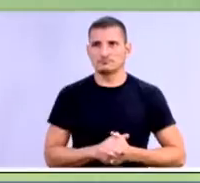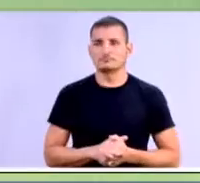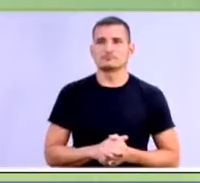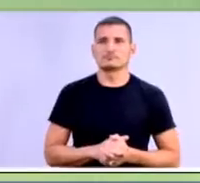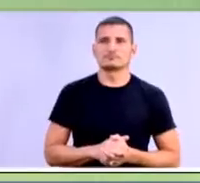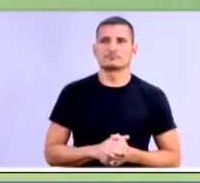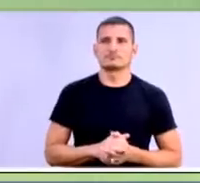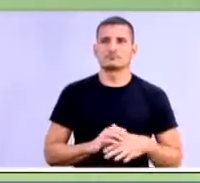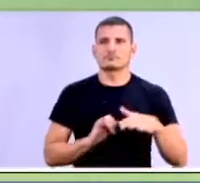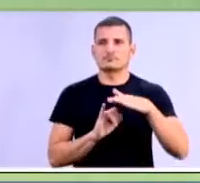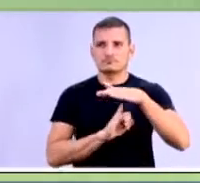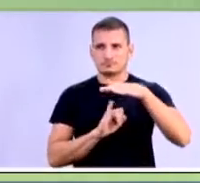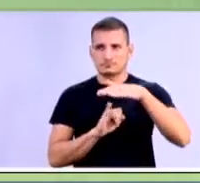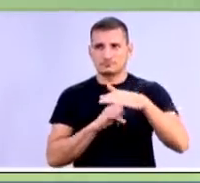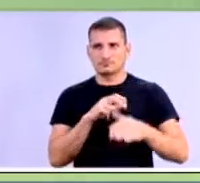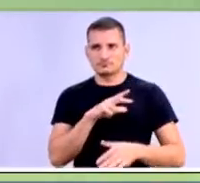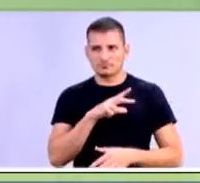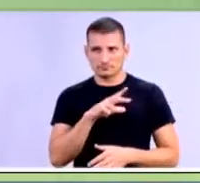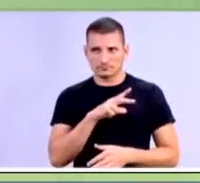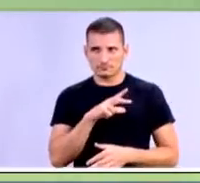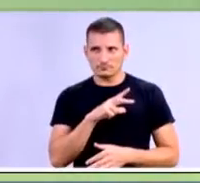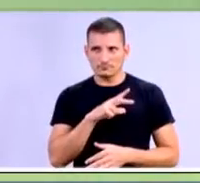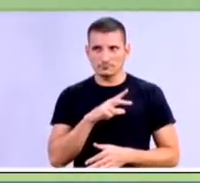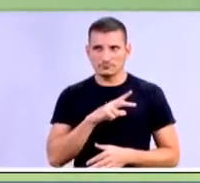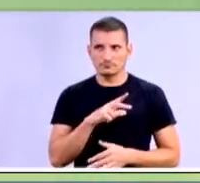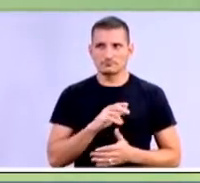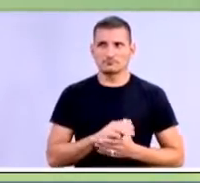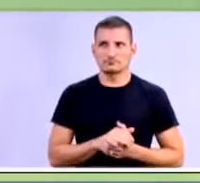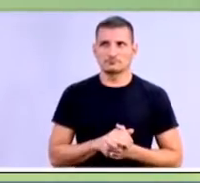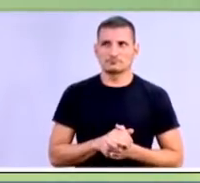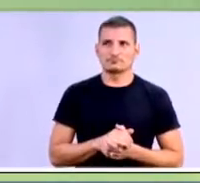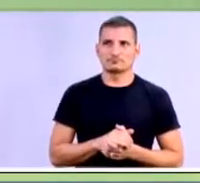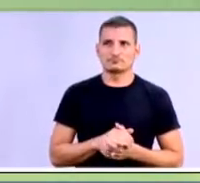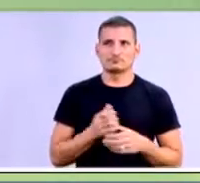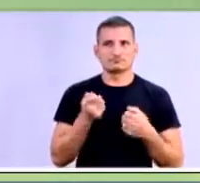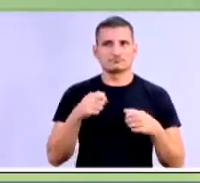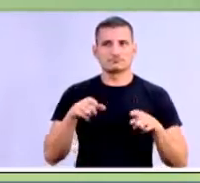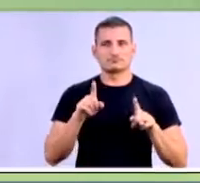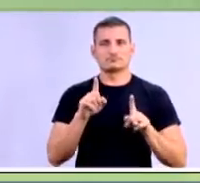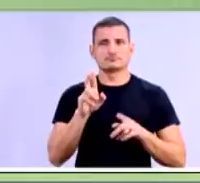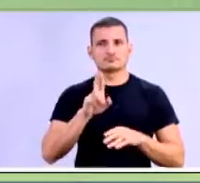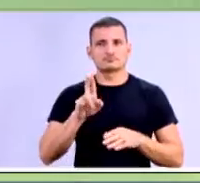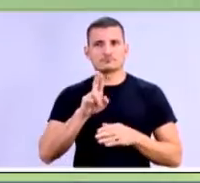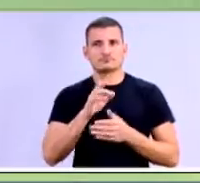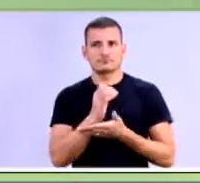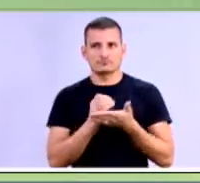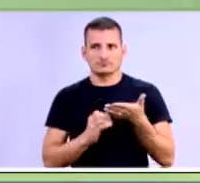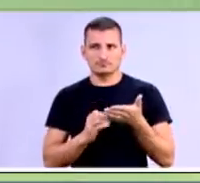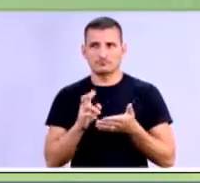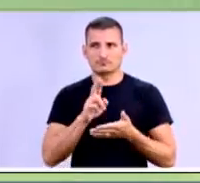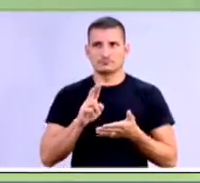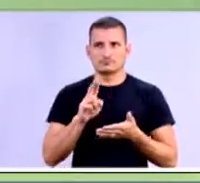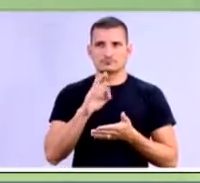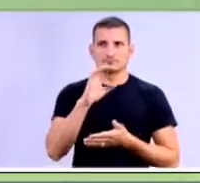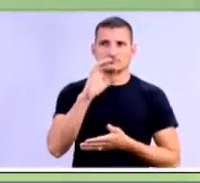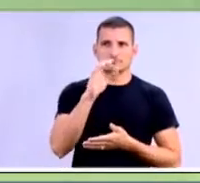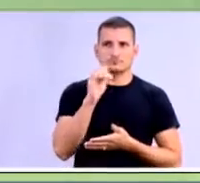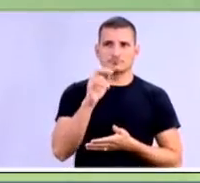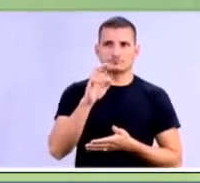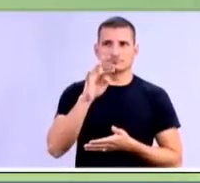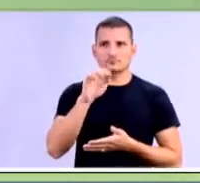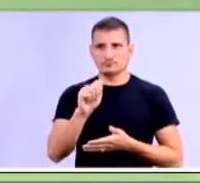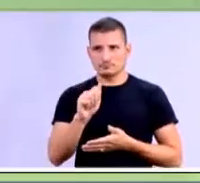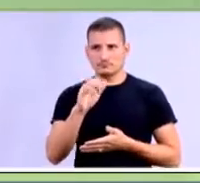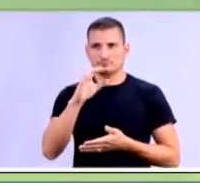as instituições e empresas particulares, elas não devem utilizar o ofício, eles utilizam, na verdade, a carta